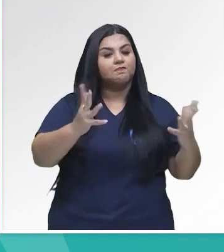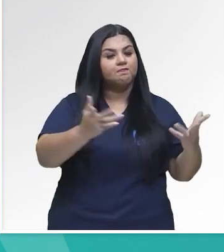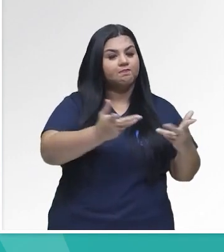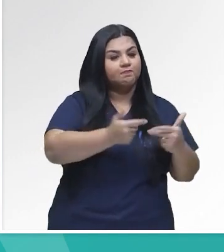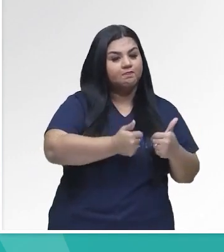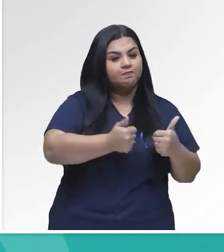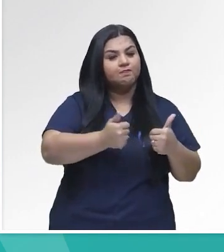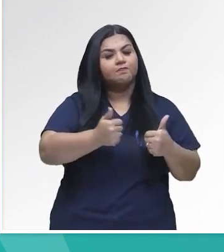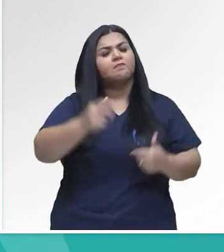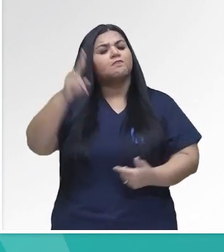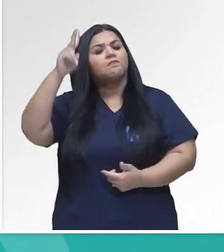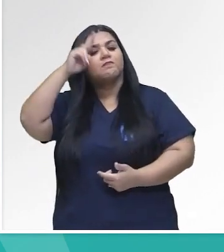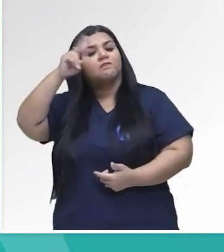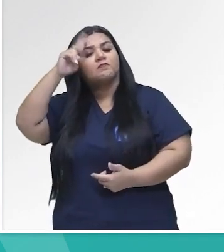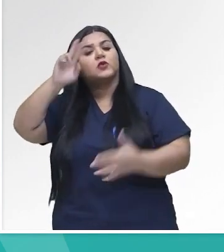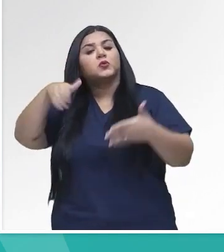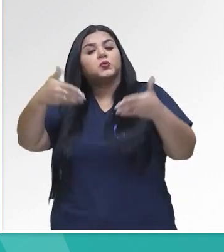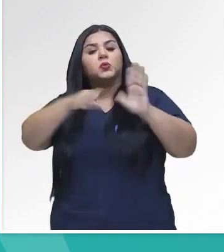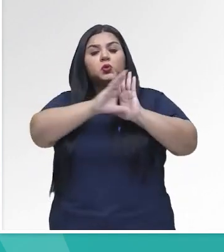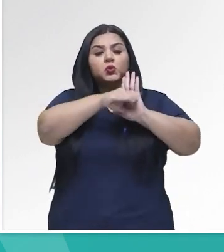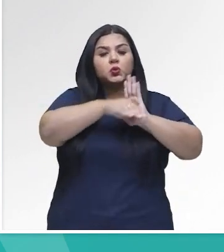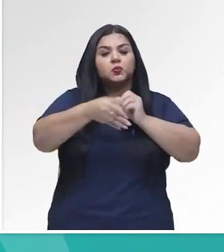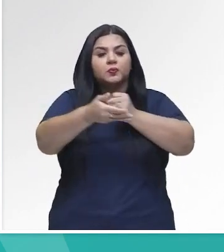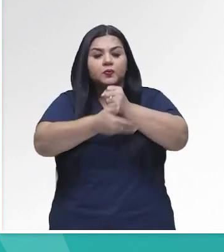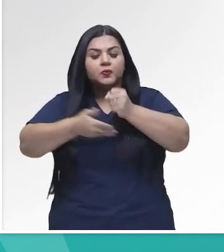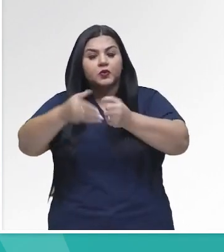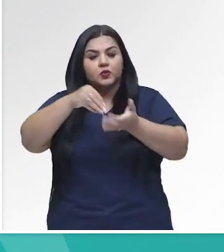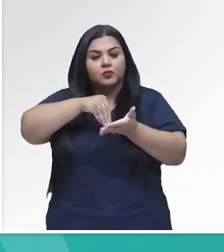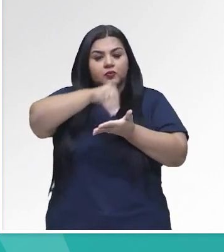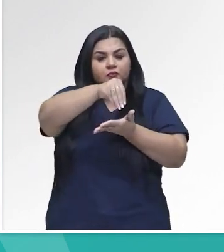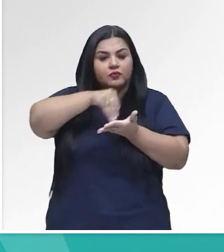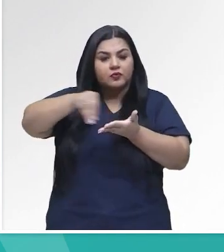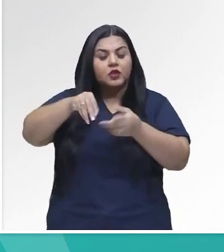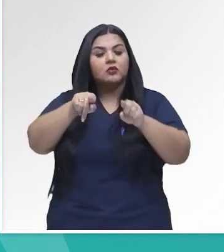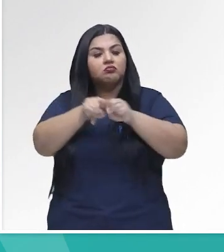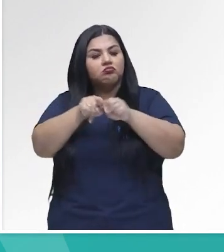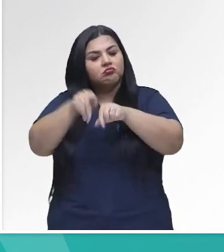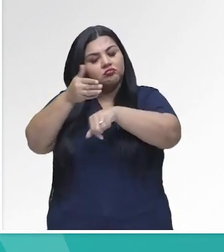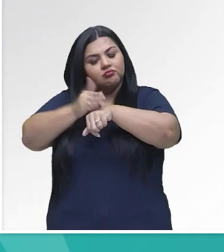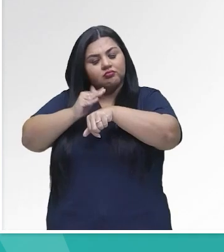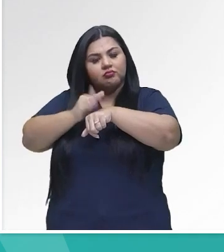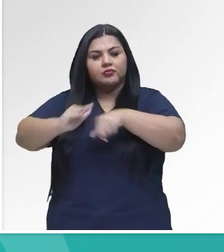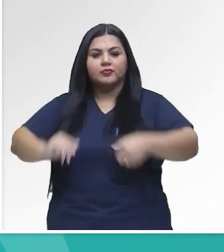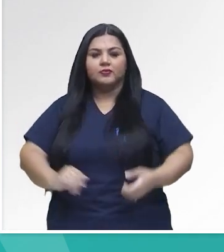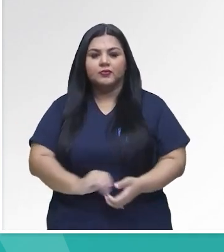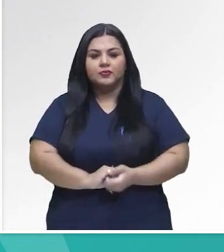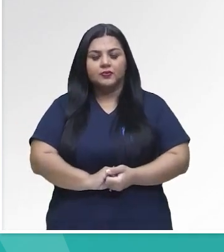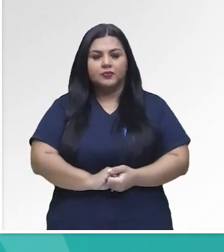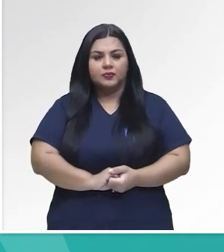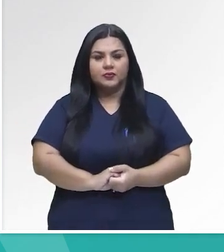Habilidade. Recordar os conceitos básicos do xadrez e praticá-los.